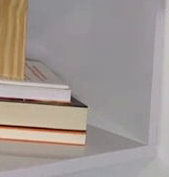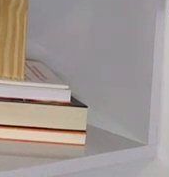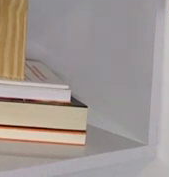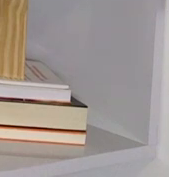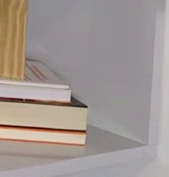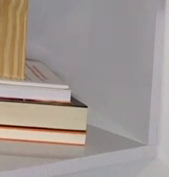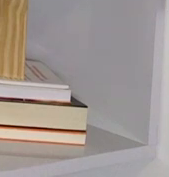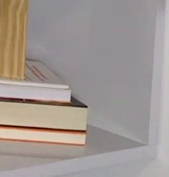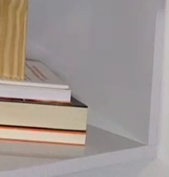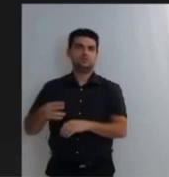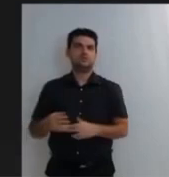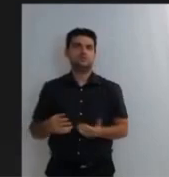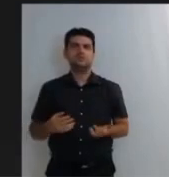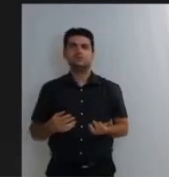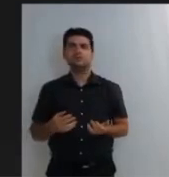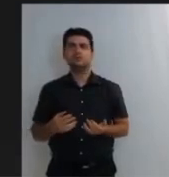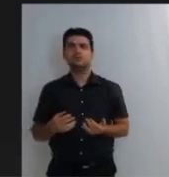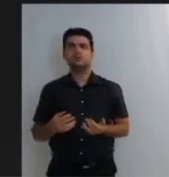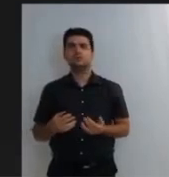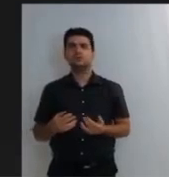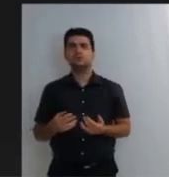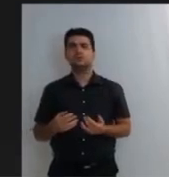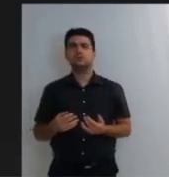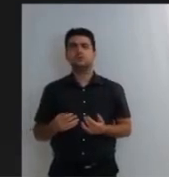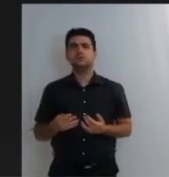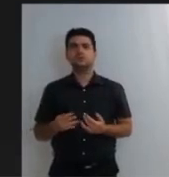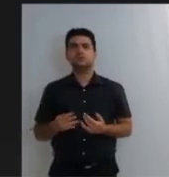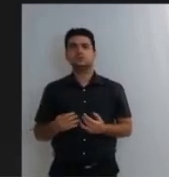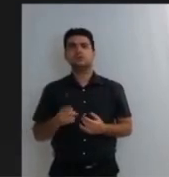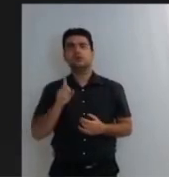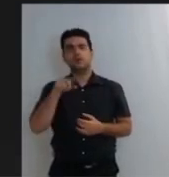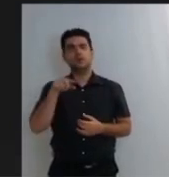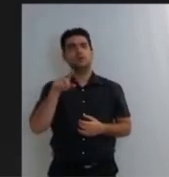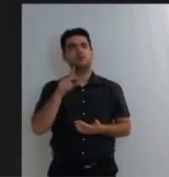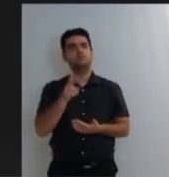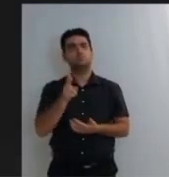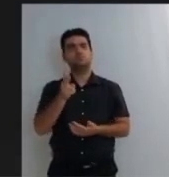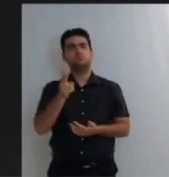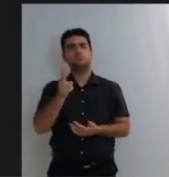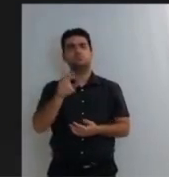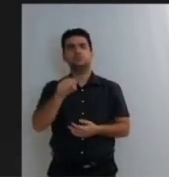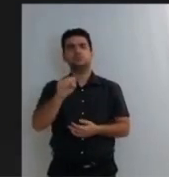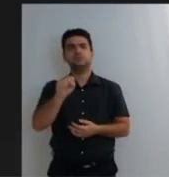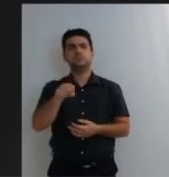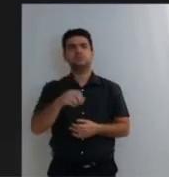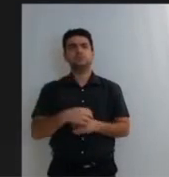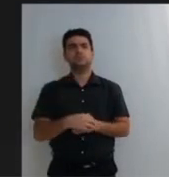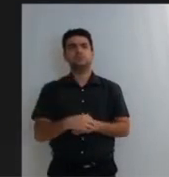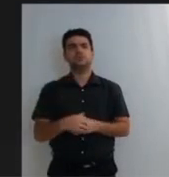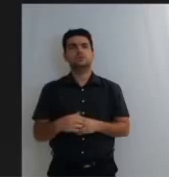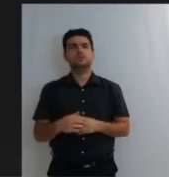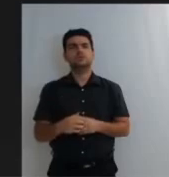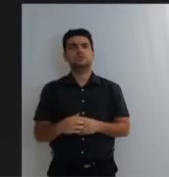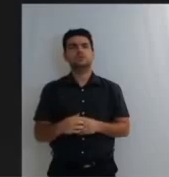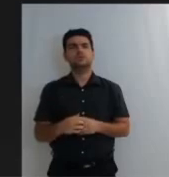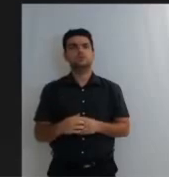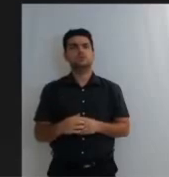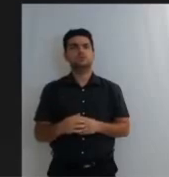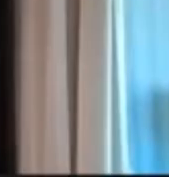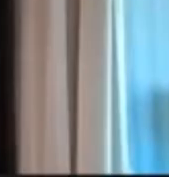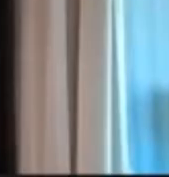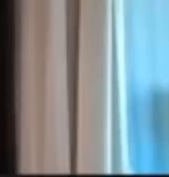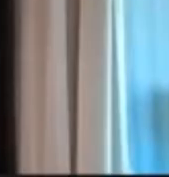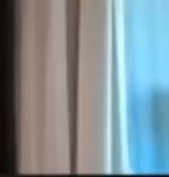as medidas cautelares. O relator, ministro Sebastião Reis Júnior, destacou que o Tribunal de Justiça do Estado decretou a prisão